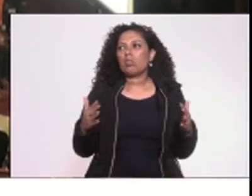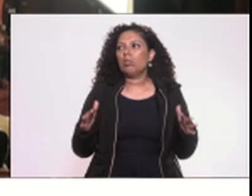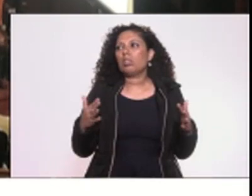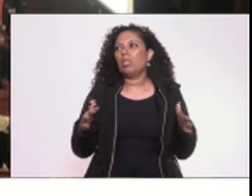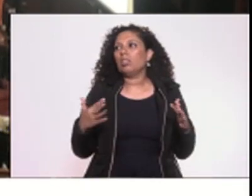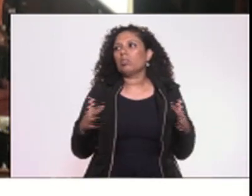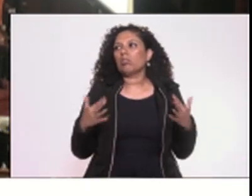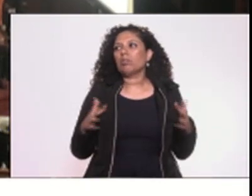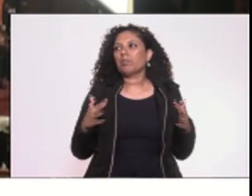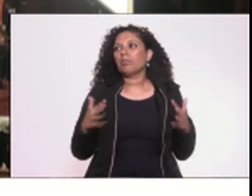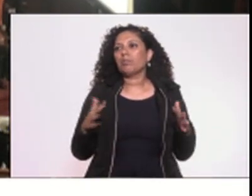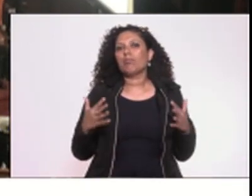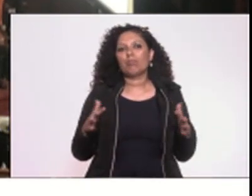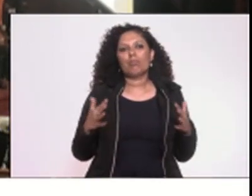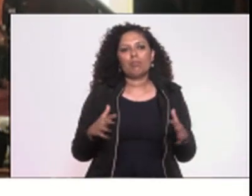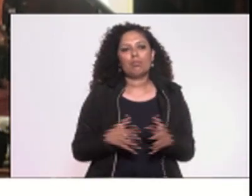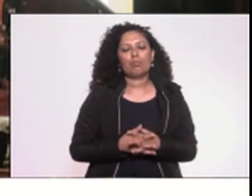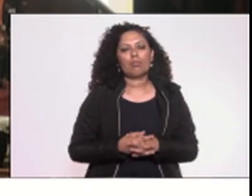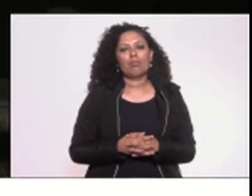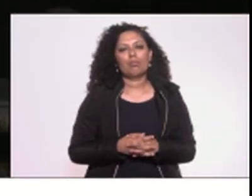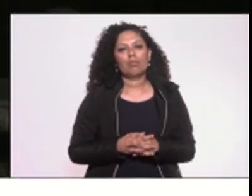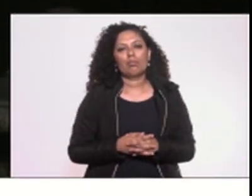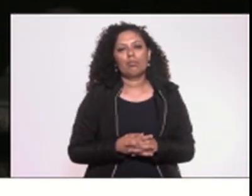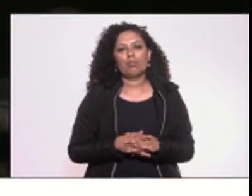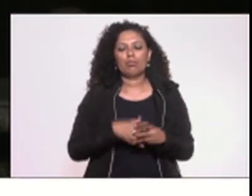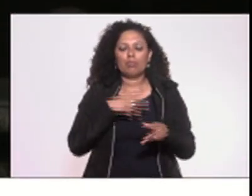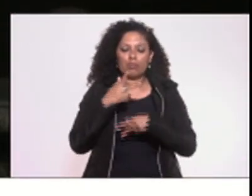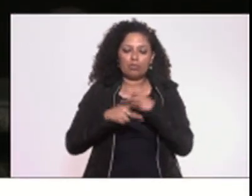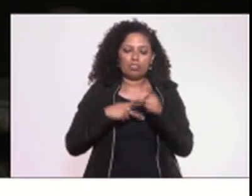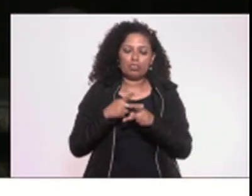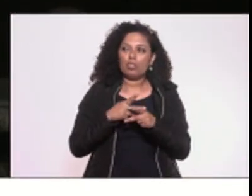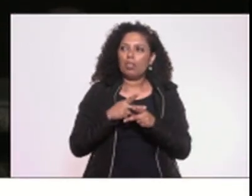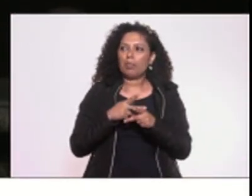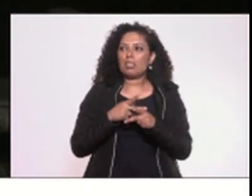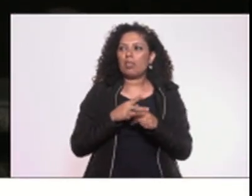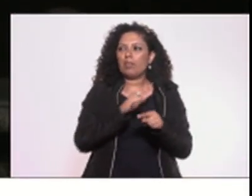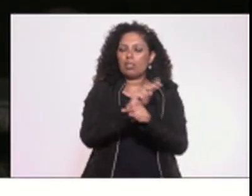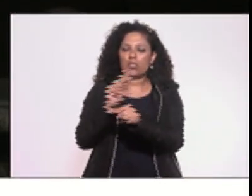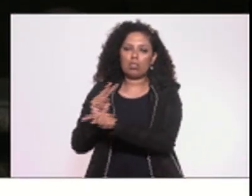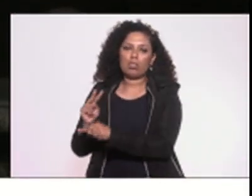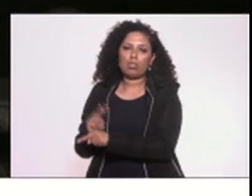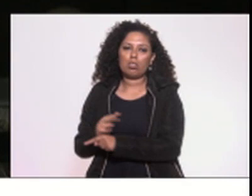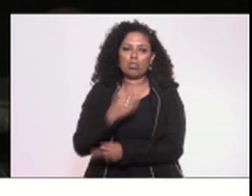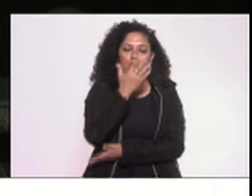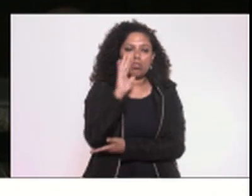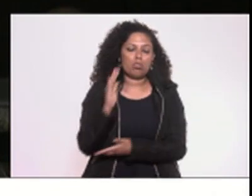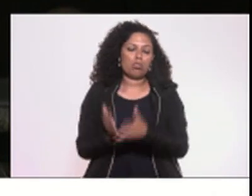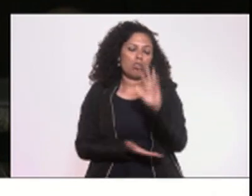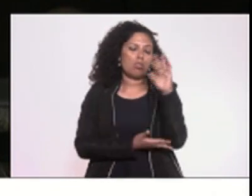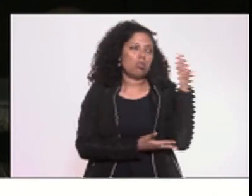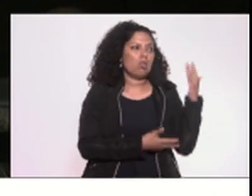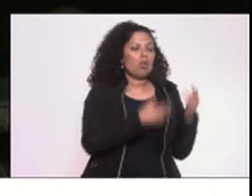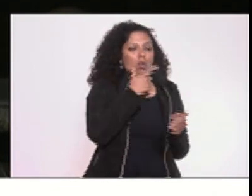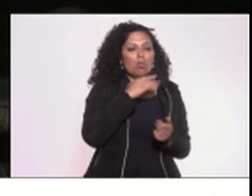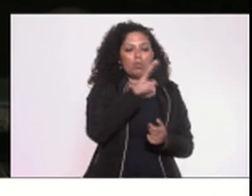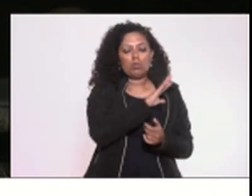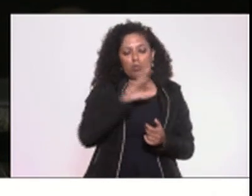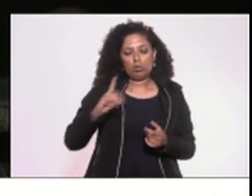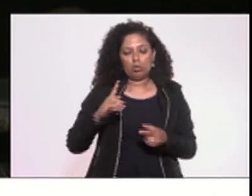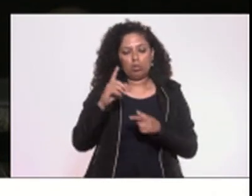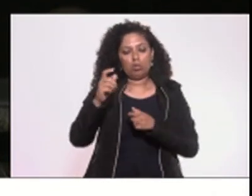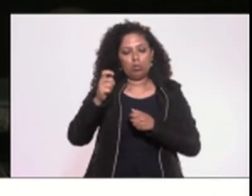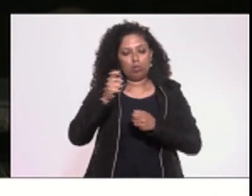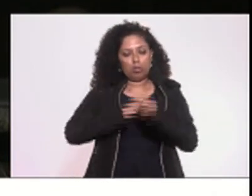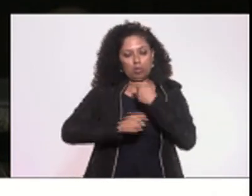Obrigada, Ângelo. Eu convido para falar sobre preservação e revitalização ambiental o senhor Sérgio Cantalista, coordenador administrativo